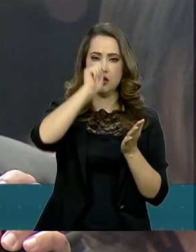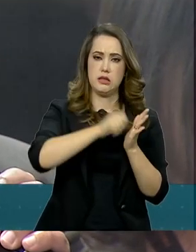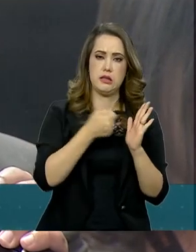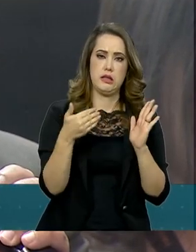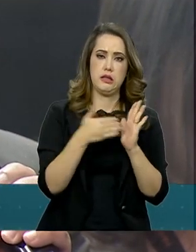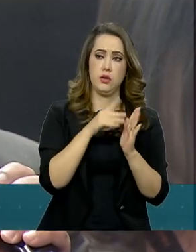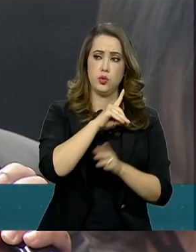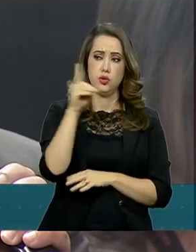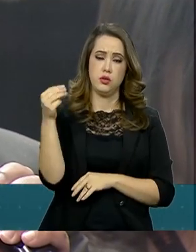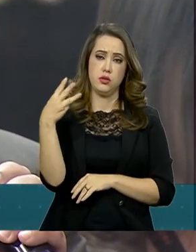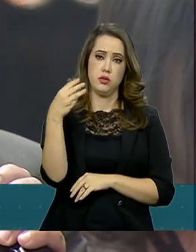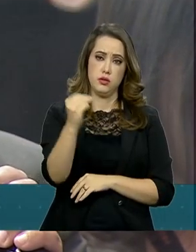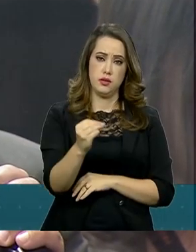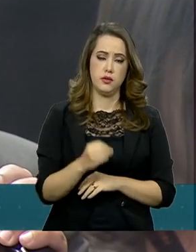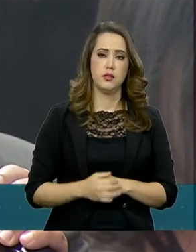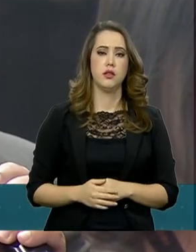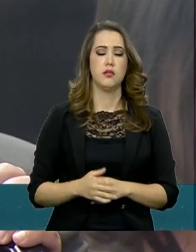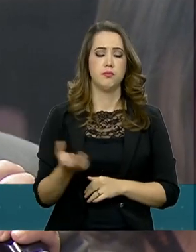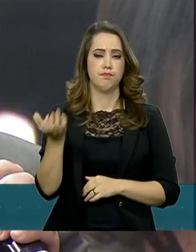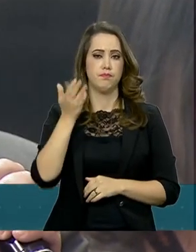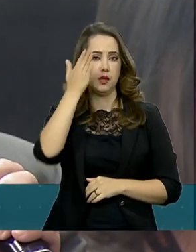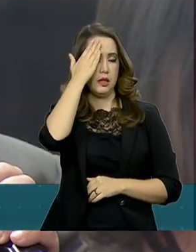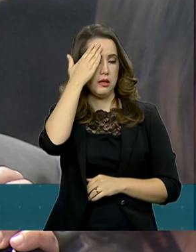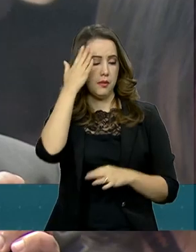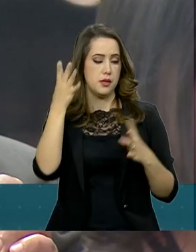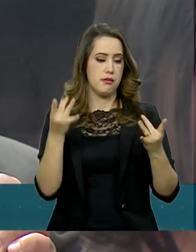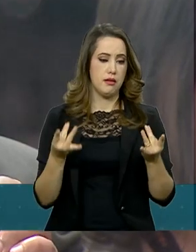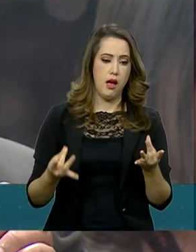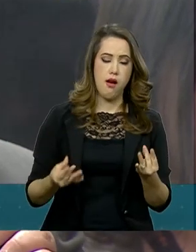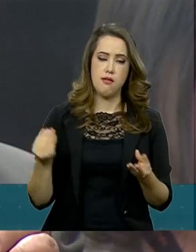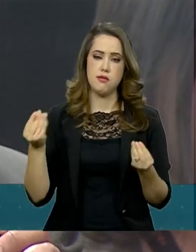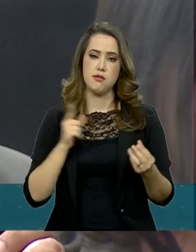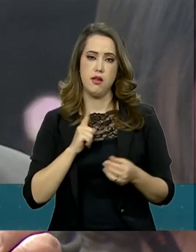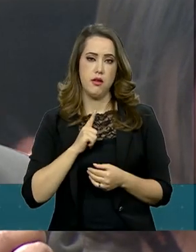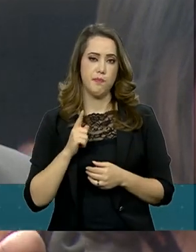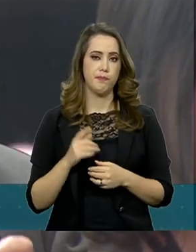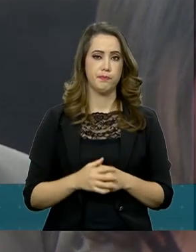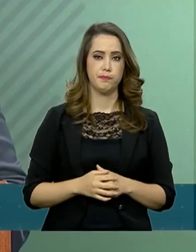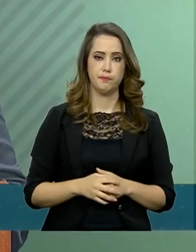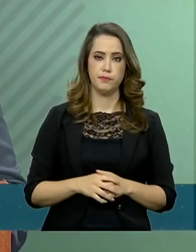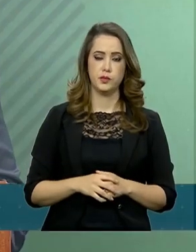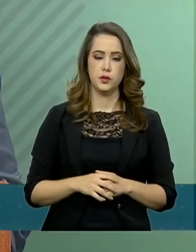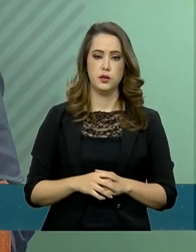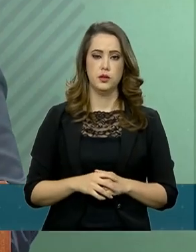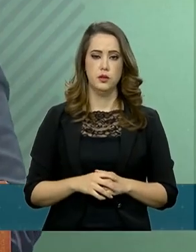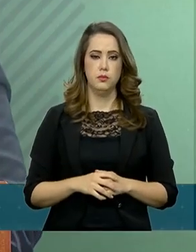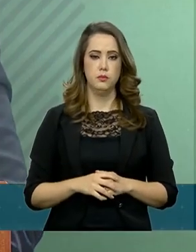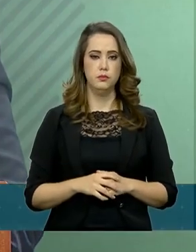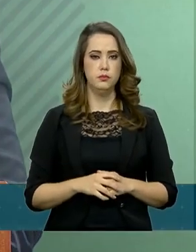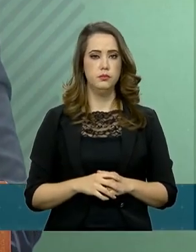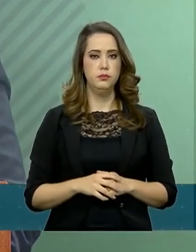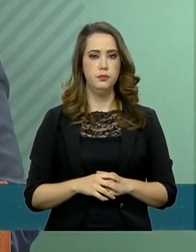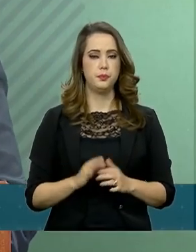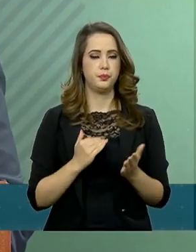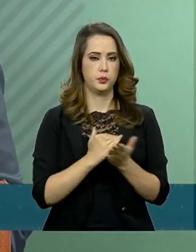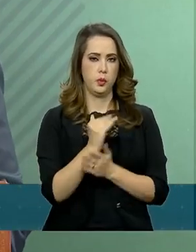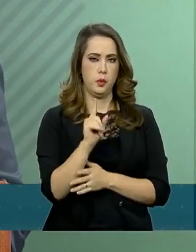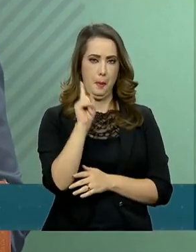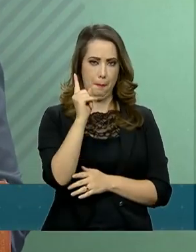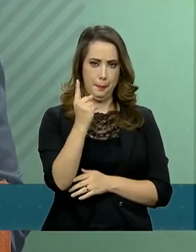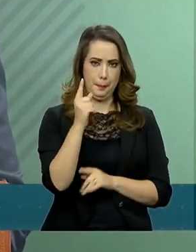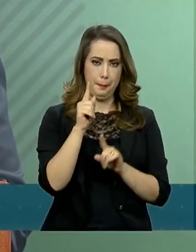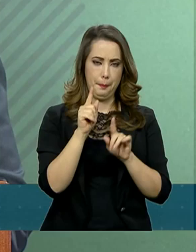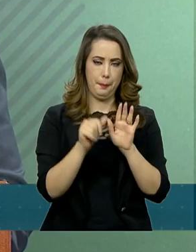dia 30 queria saber se já tem algumas alguma sinalização sobre esse assunto também vamos começar pela primeira pergunta